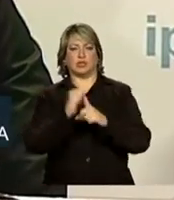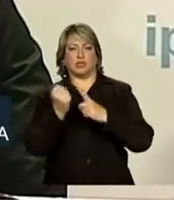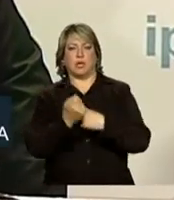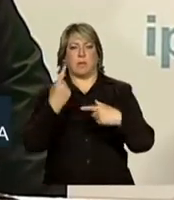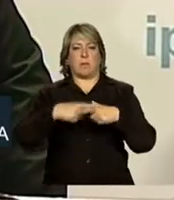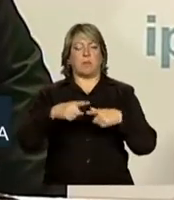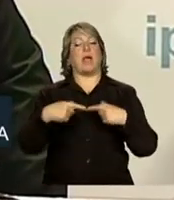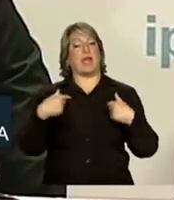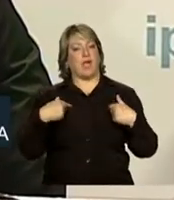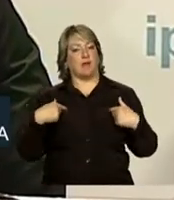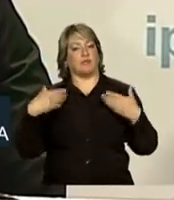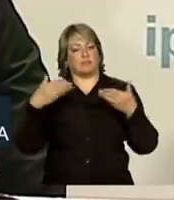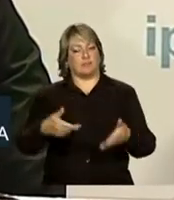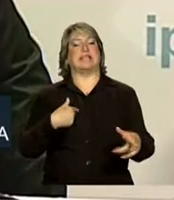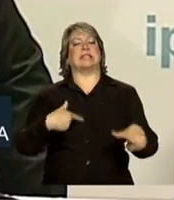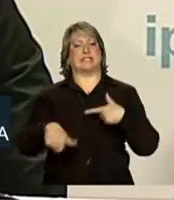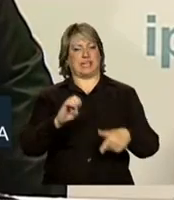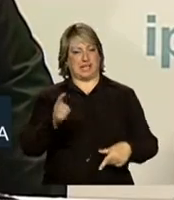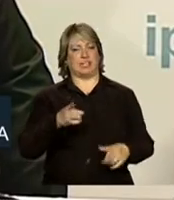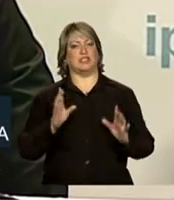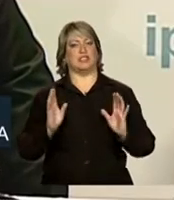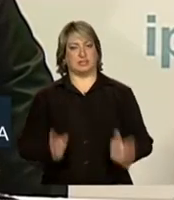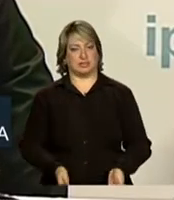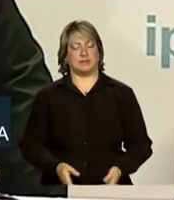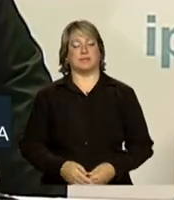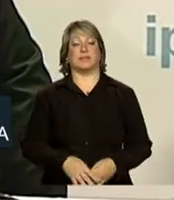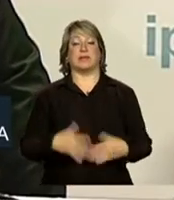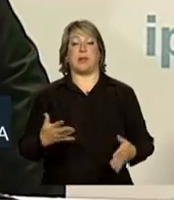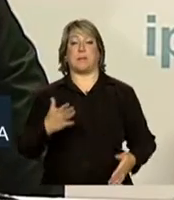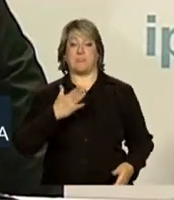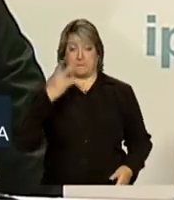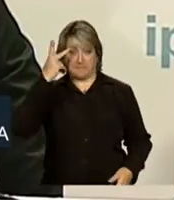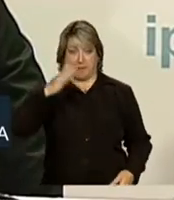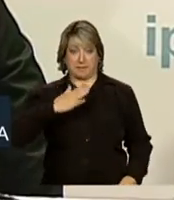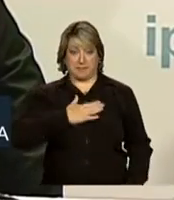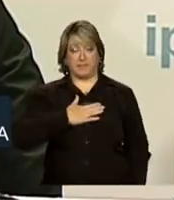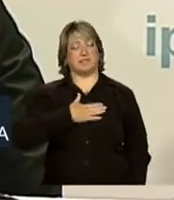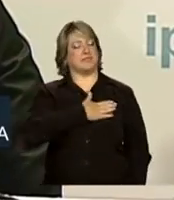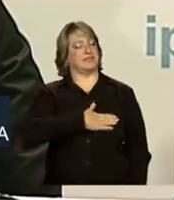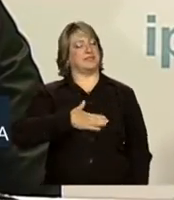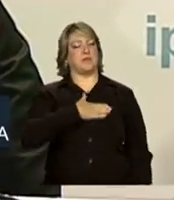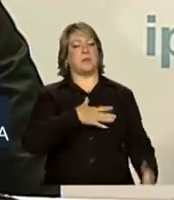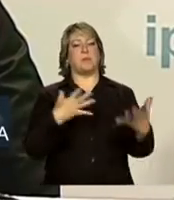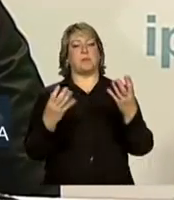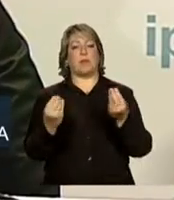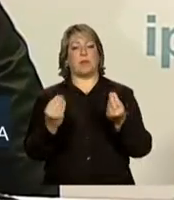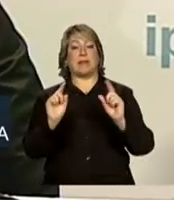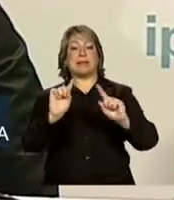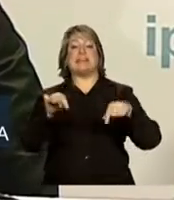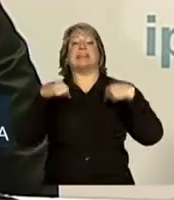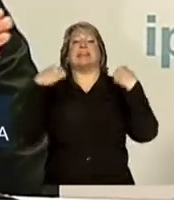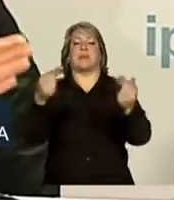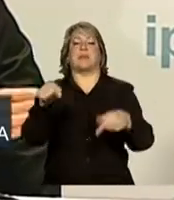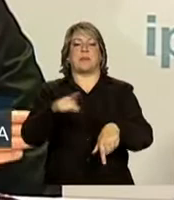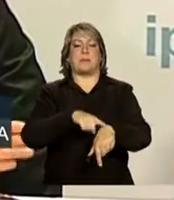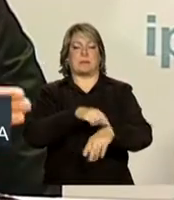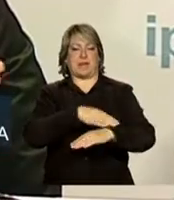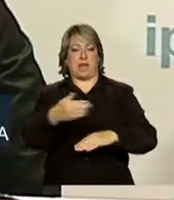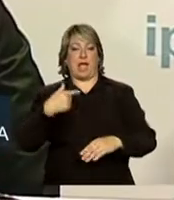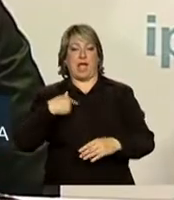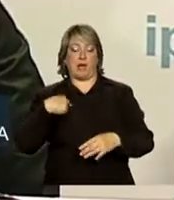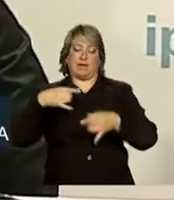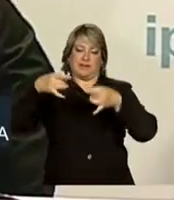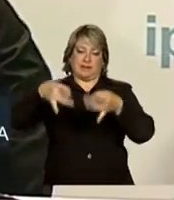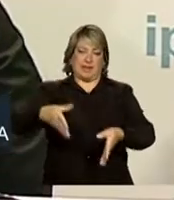qual eu descendo diretamente. Então, para mim, é uma enorme satisfação, principalmente depois desse período, quer dizer, desde a minha saída